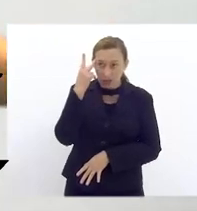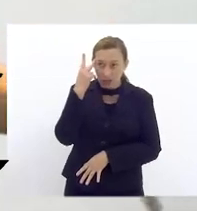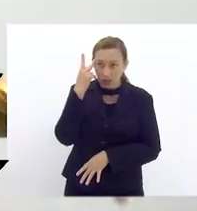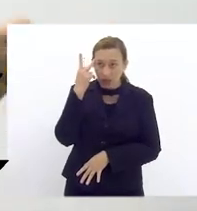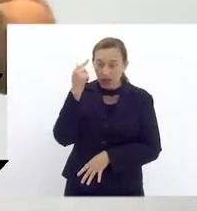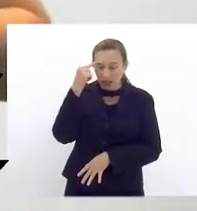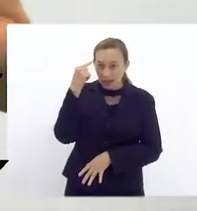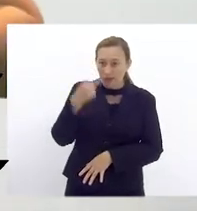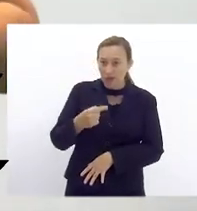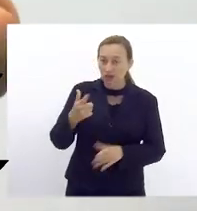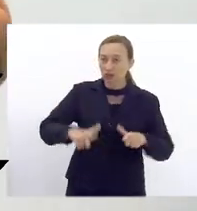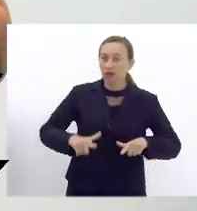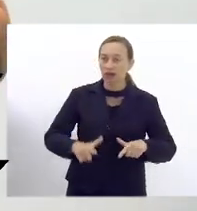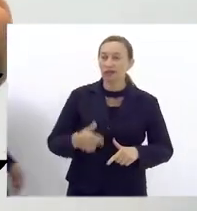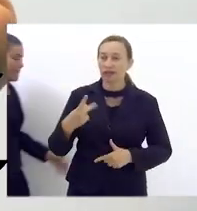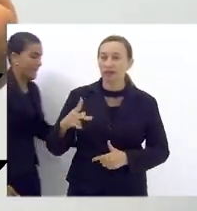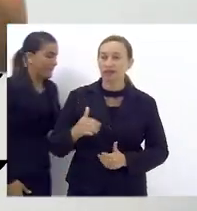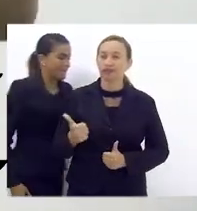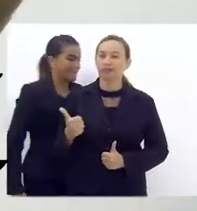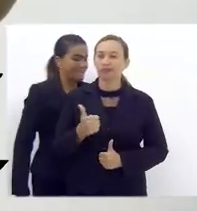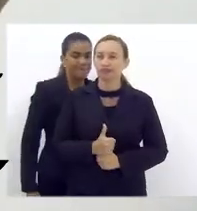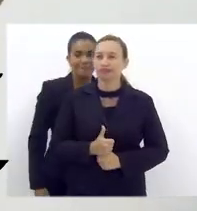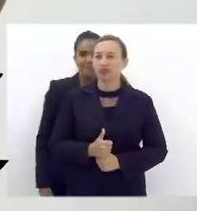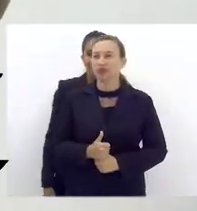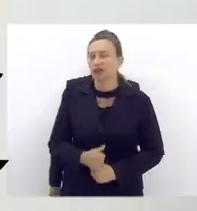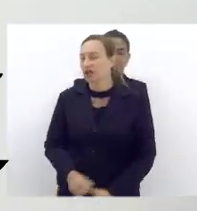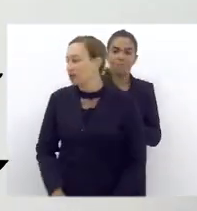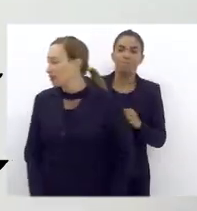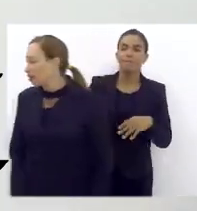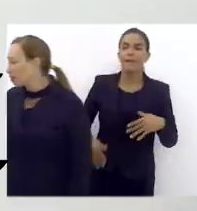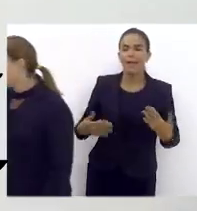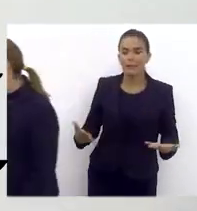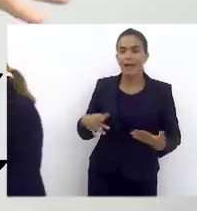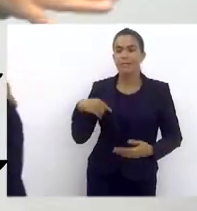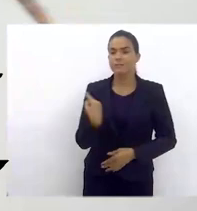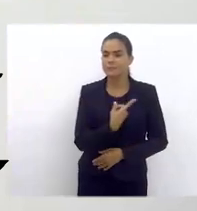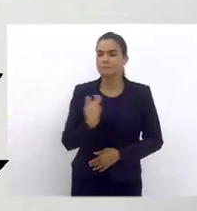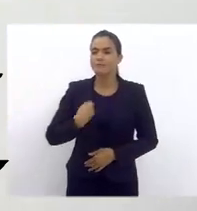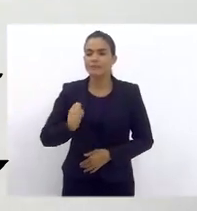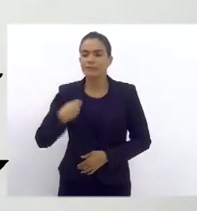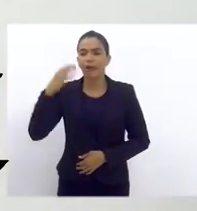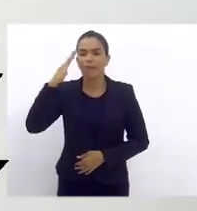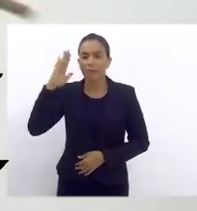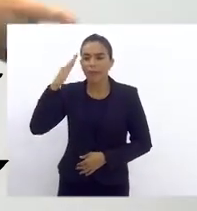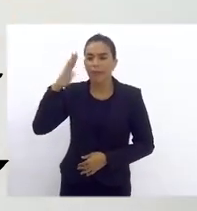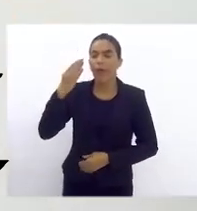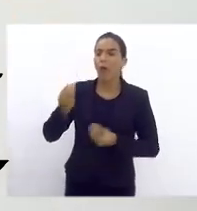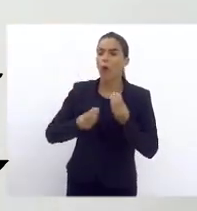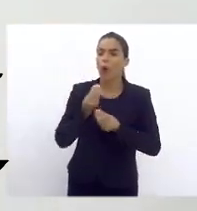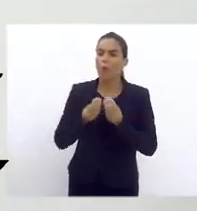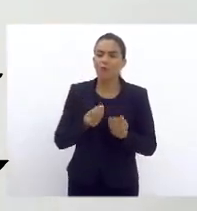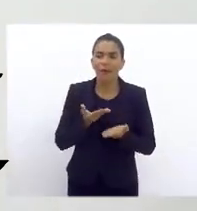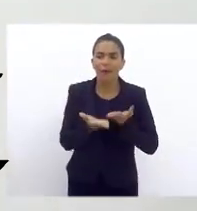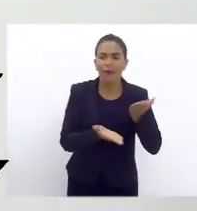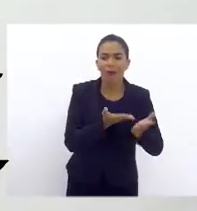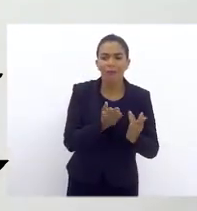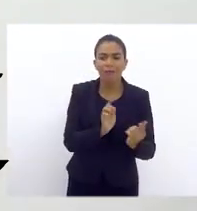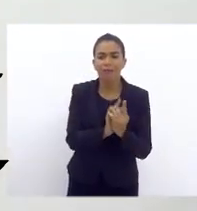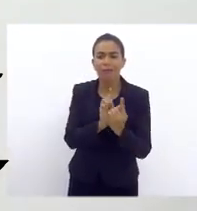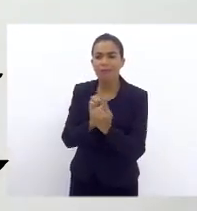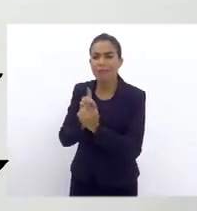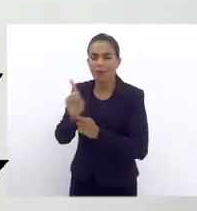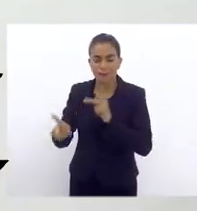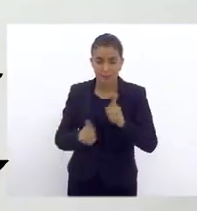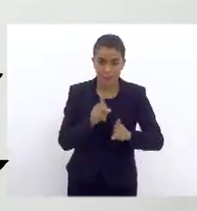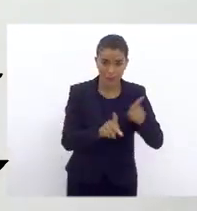comando território dela E aí a gente precisa entender como é que a gente vai viabilizar o atendimento a essas populações